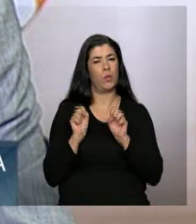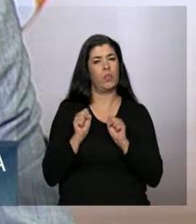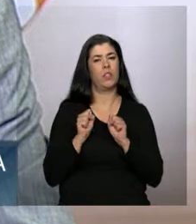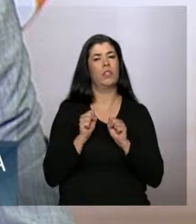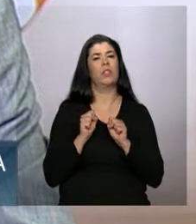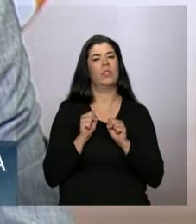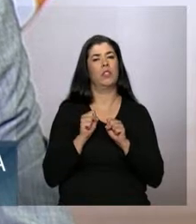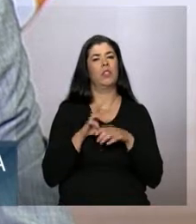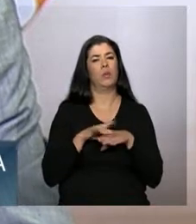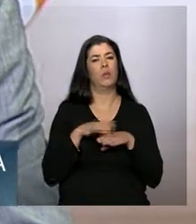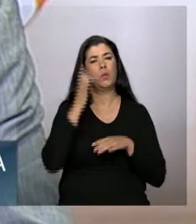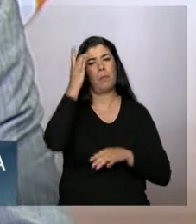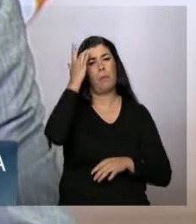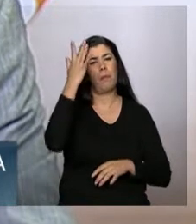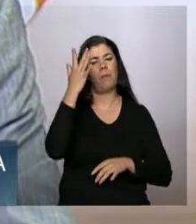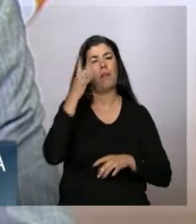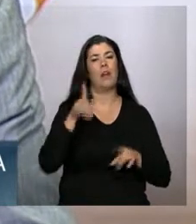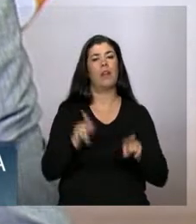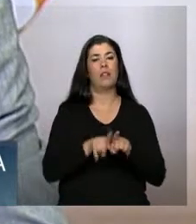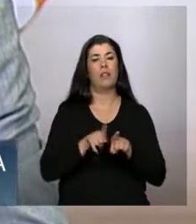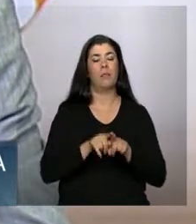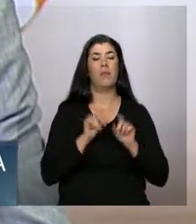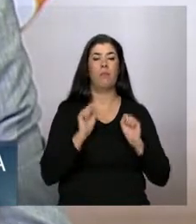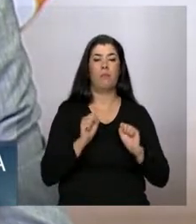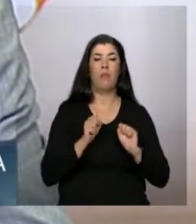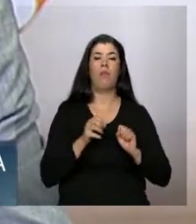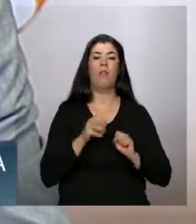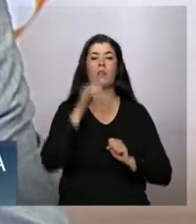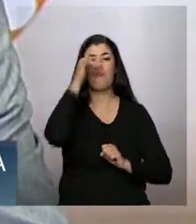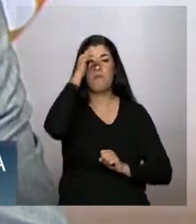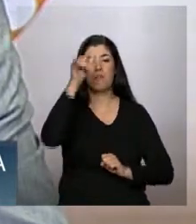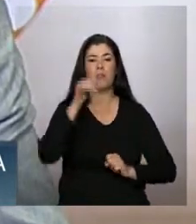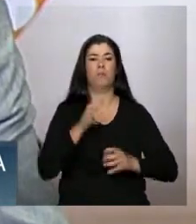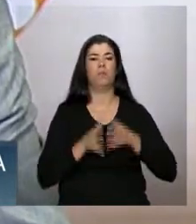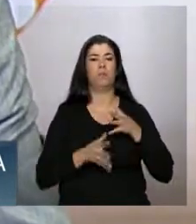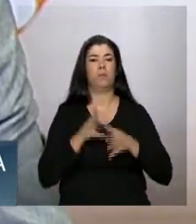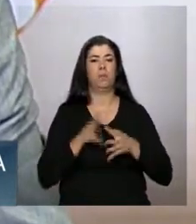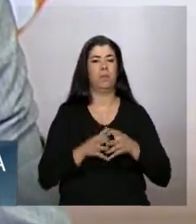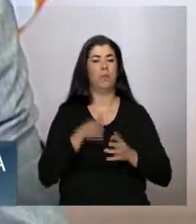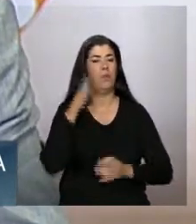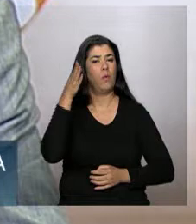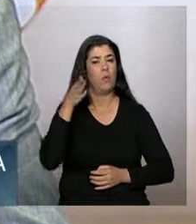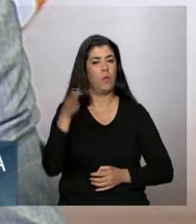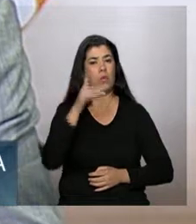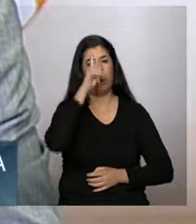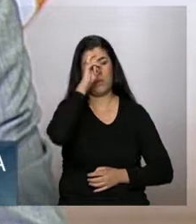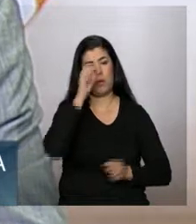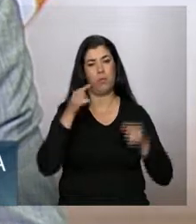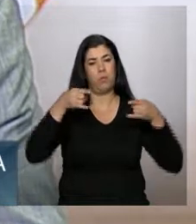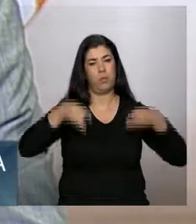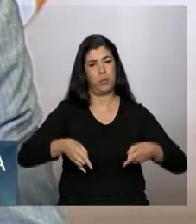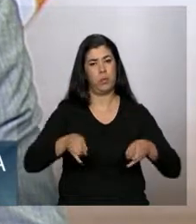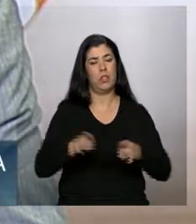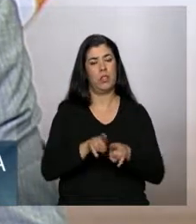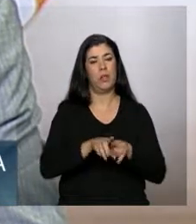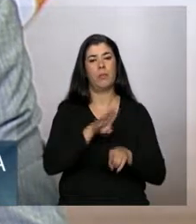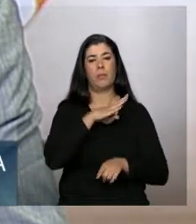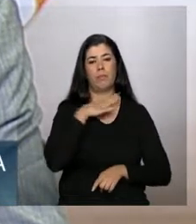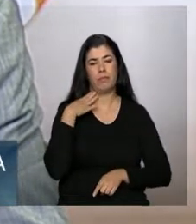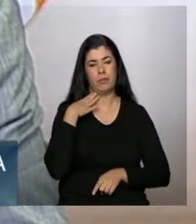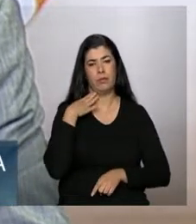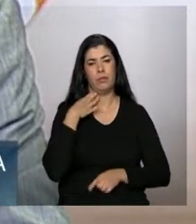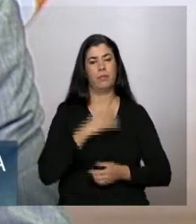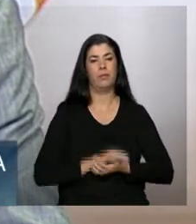apresentam mais condições de desenvolverem complicações, internações e óbitos decorrentes da